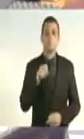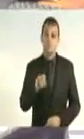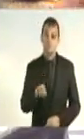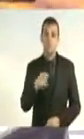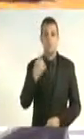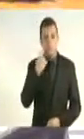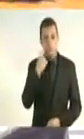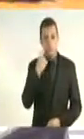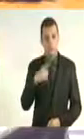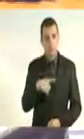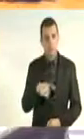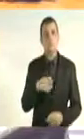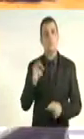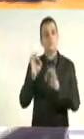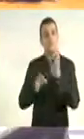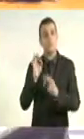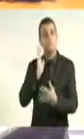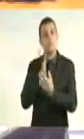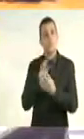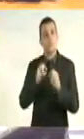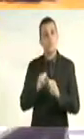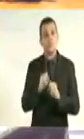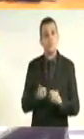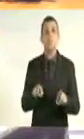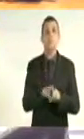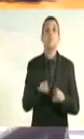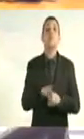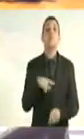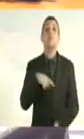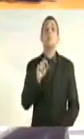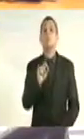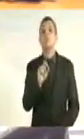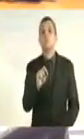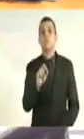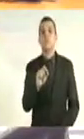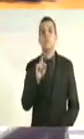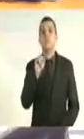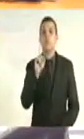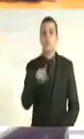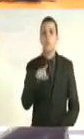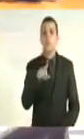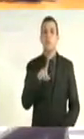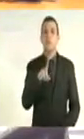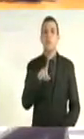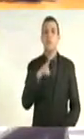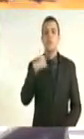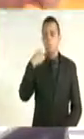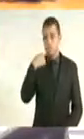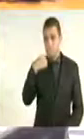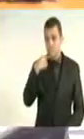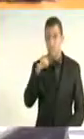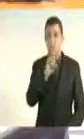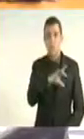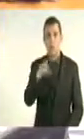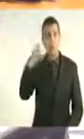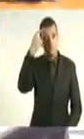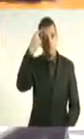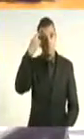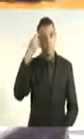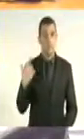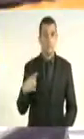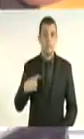E, sobretudo, sobre a subjetividade do direito. Vossa Excelência tem uma interpretação, e eu concordo, a oposição tem